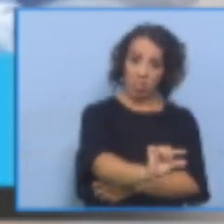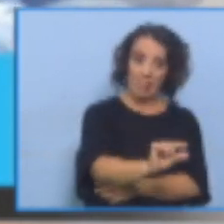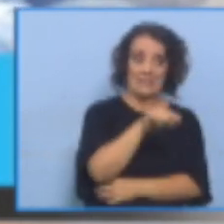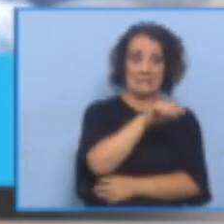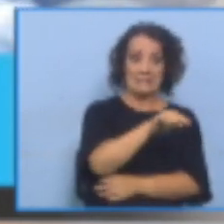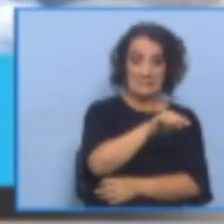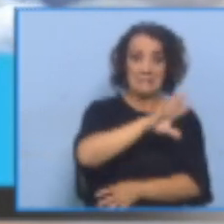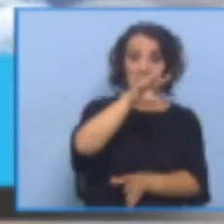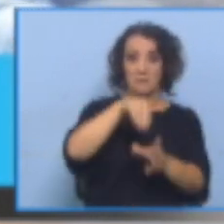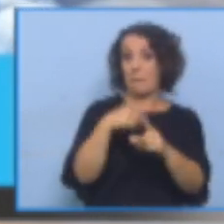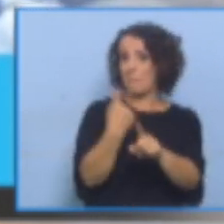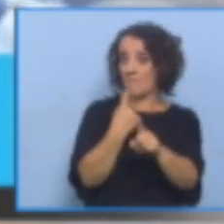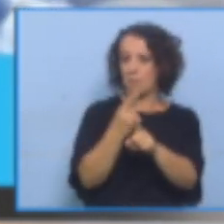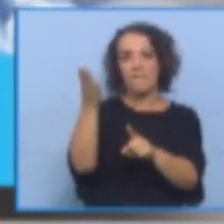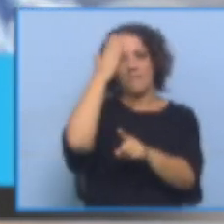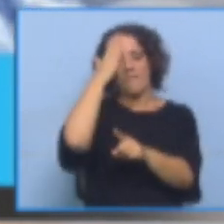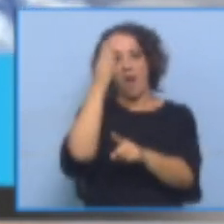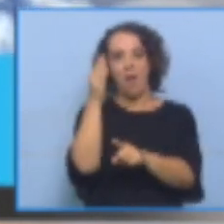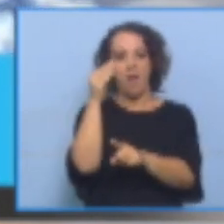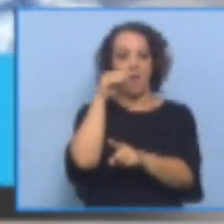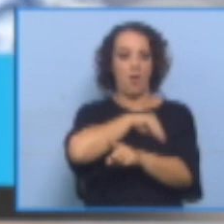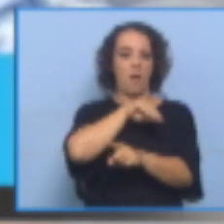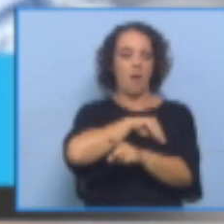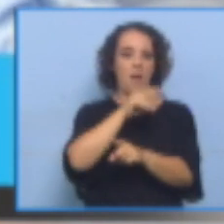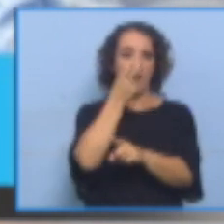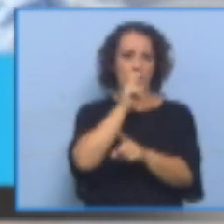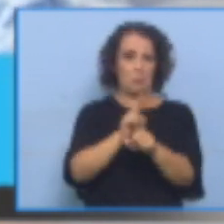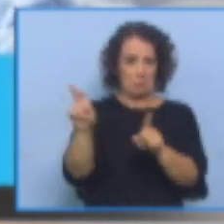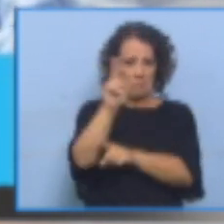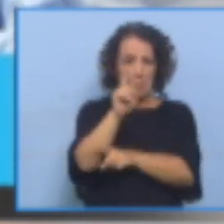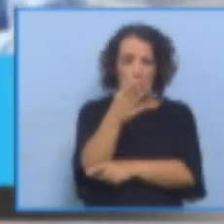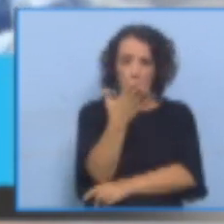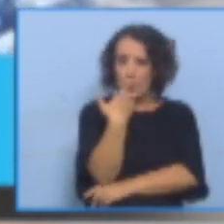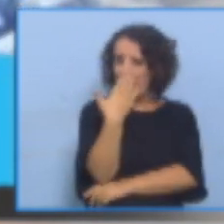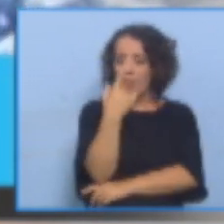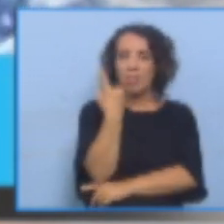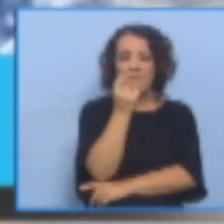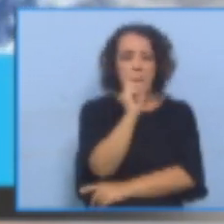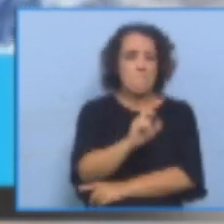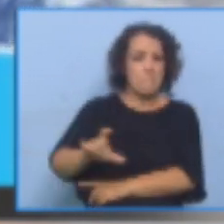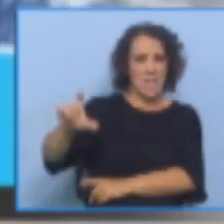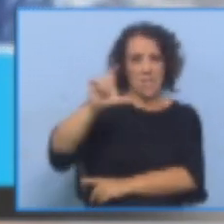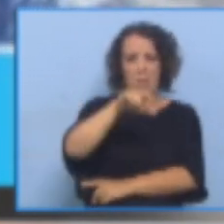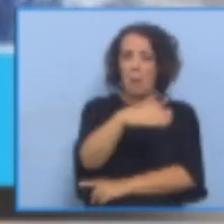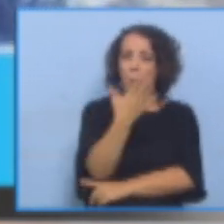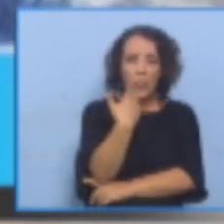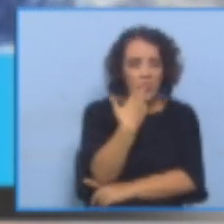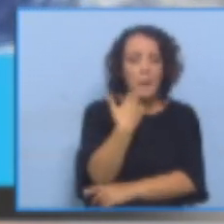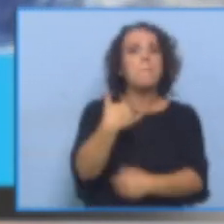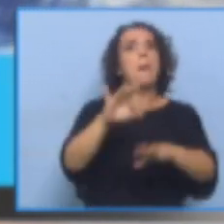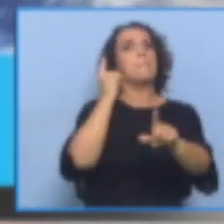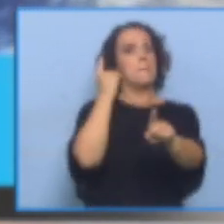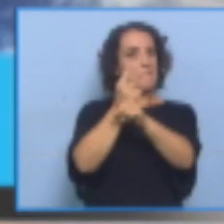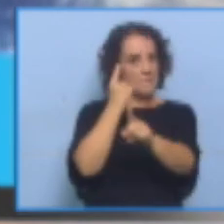são os aumentos, por exemplo, das pensões, que são ínfimos, que são mínimos, que deveriam ser muitíssimo maiores, mas mesmo